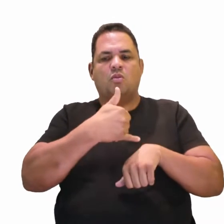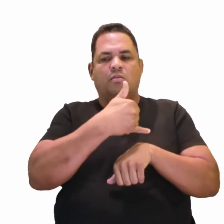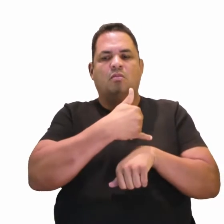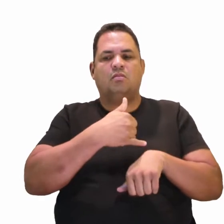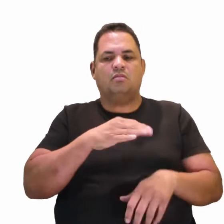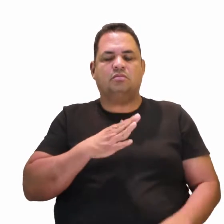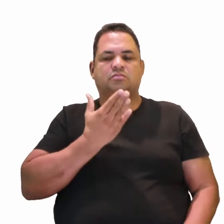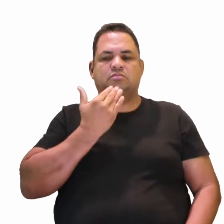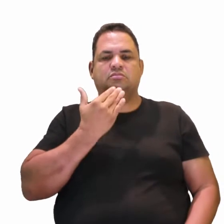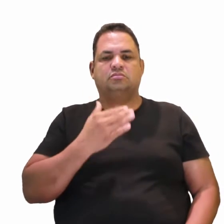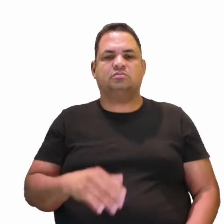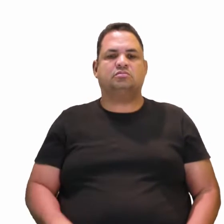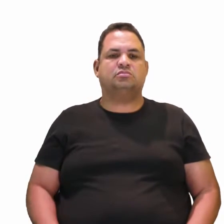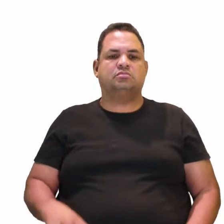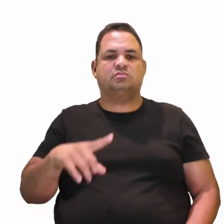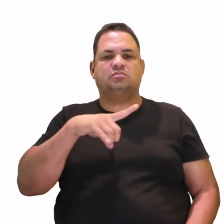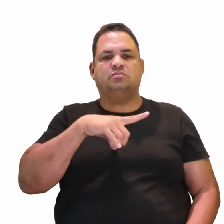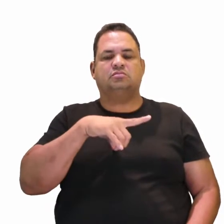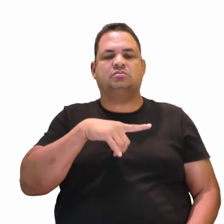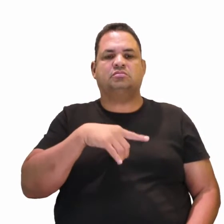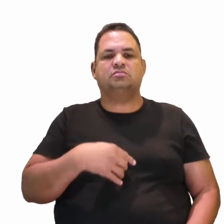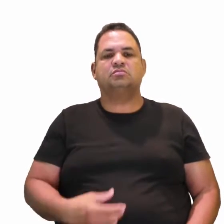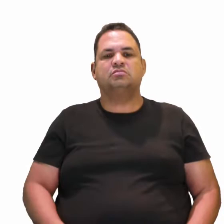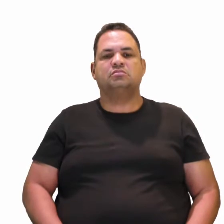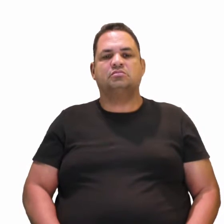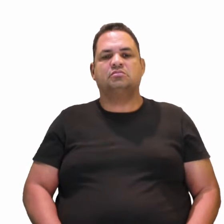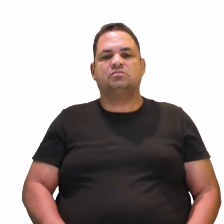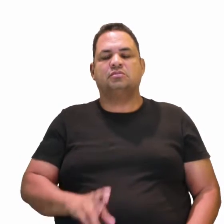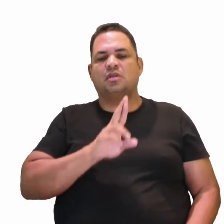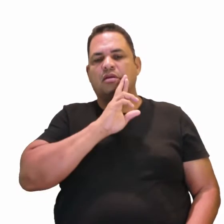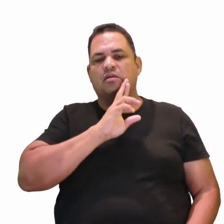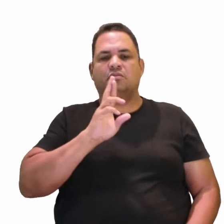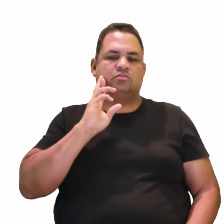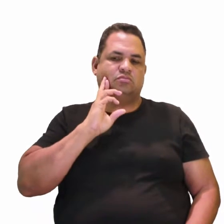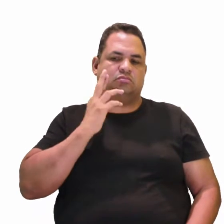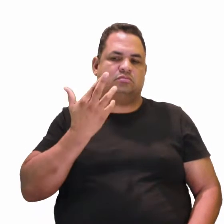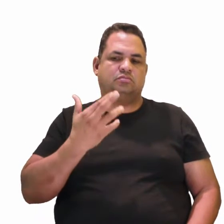Bem, tem como, né? Tem restaurante de fast food que sim,